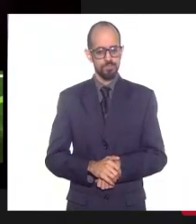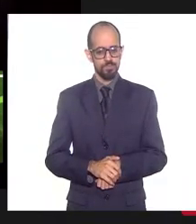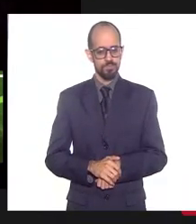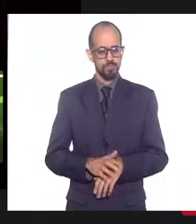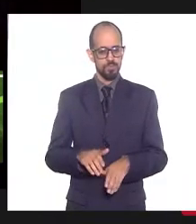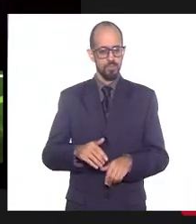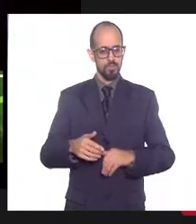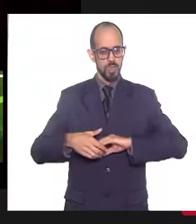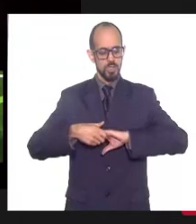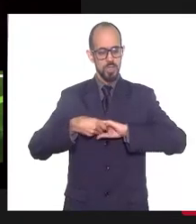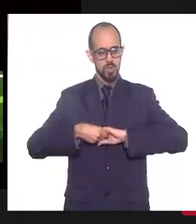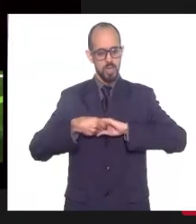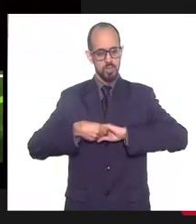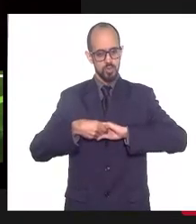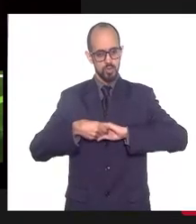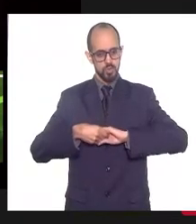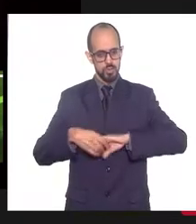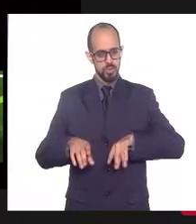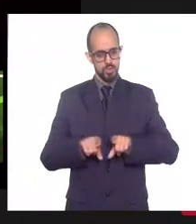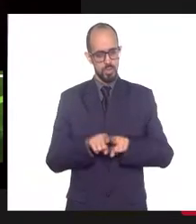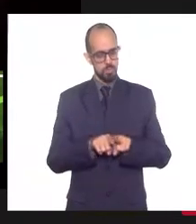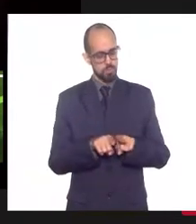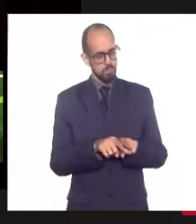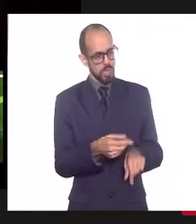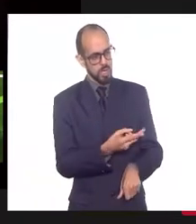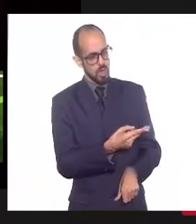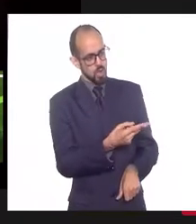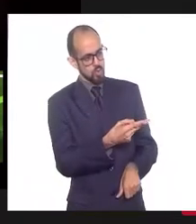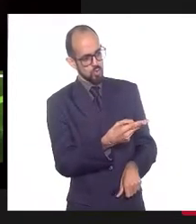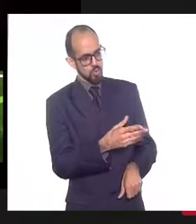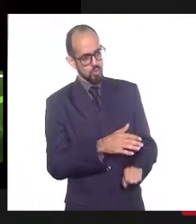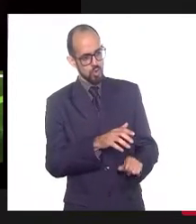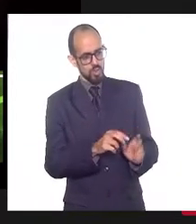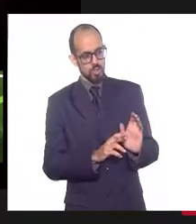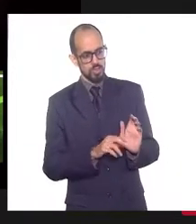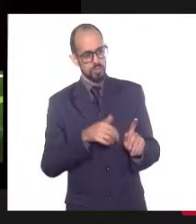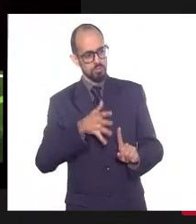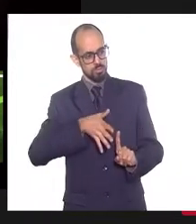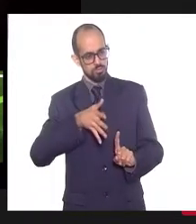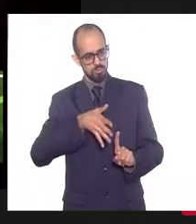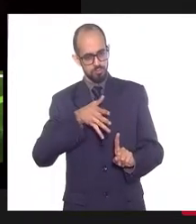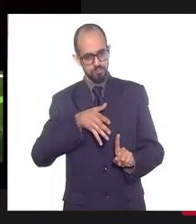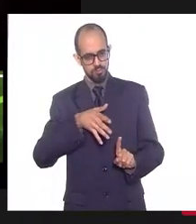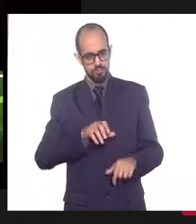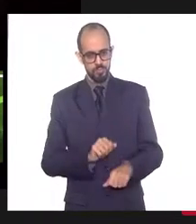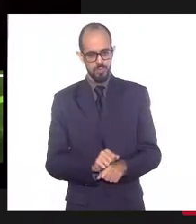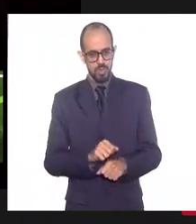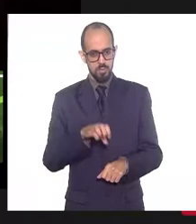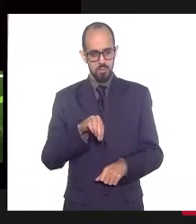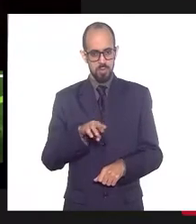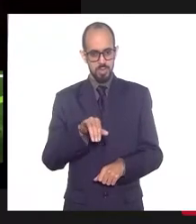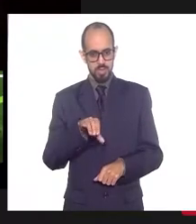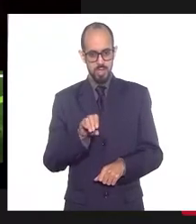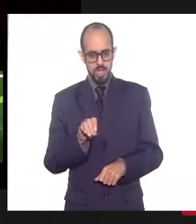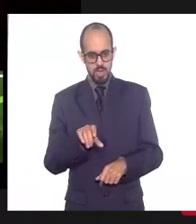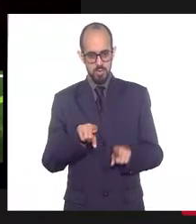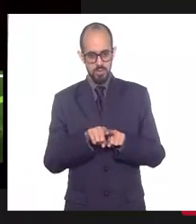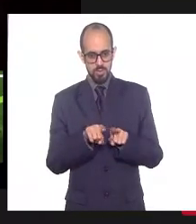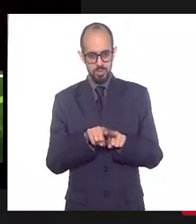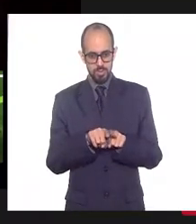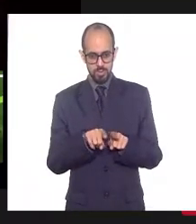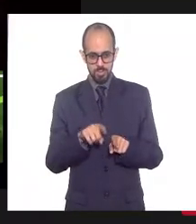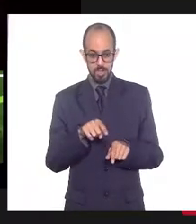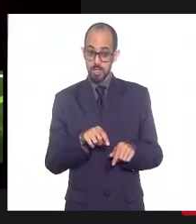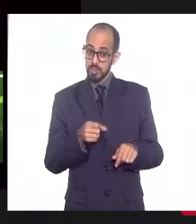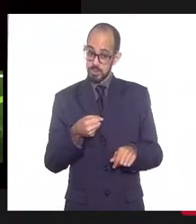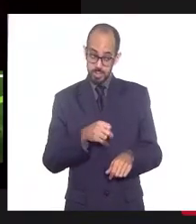Minhas saudações a Ebome Margarete de Xangô, ao Achogum Marcelo Monteiro, que se a senhora deixar, ele fala aqui